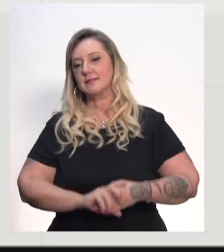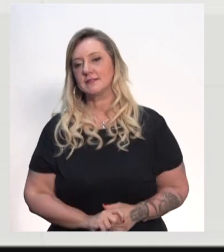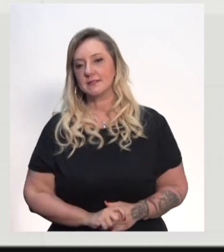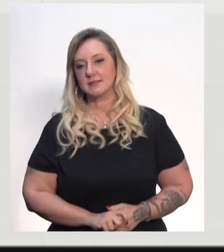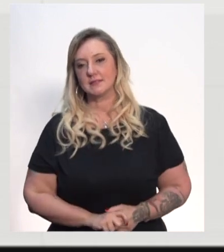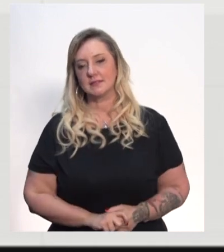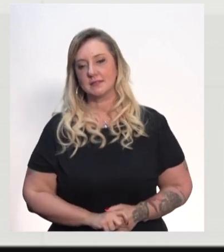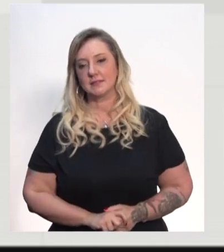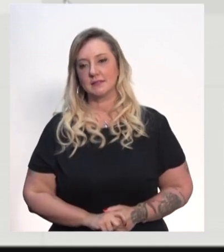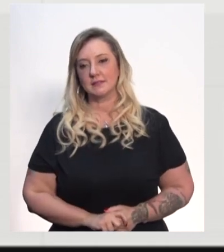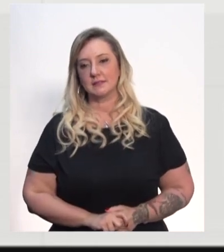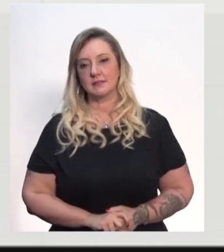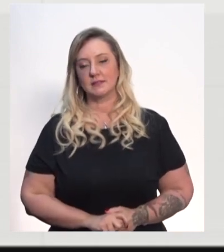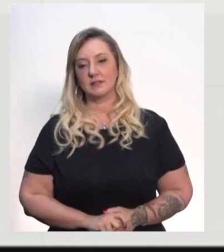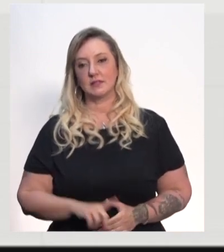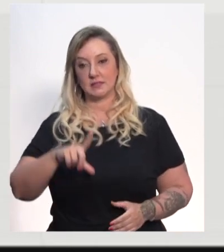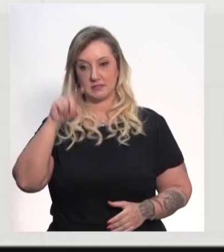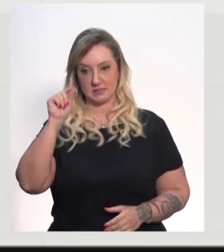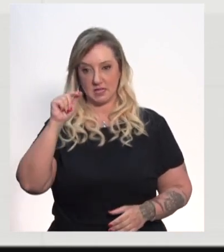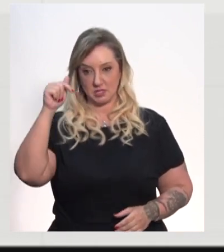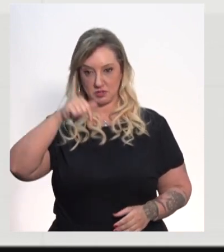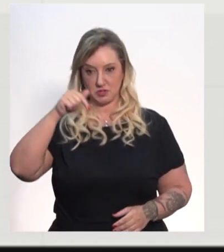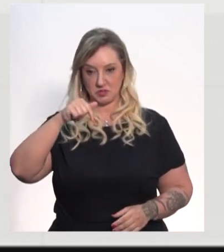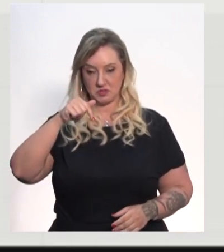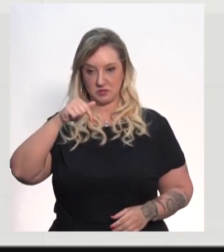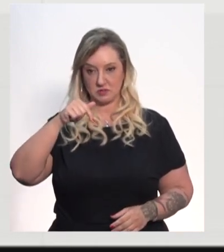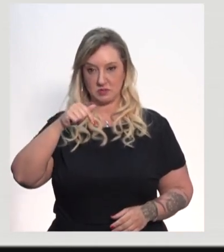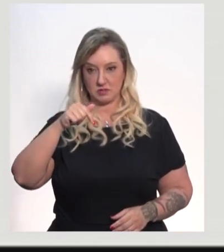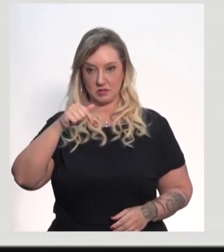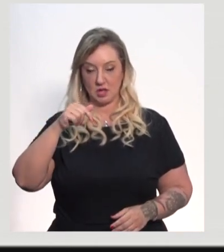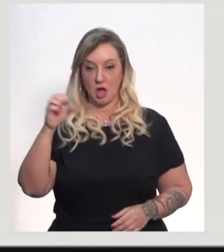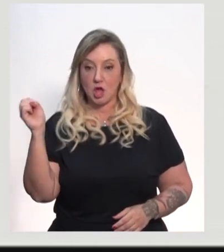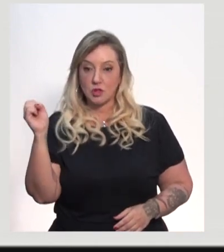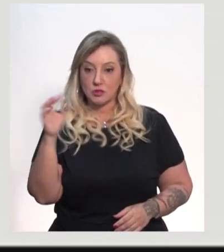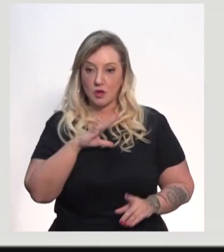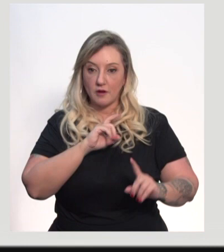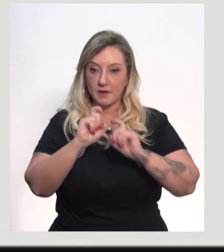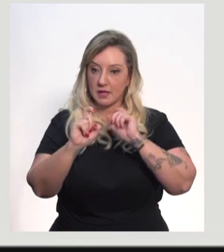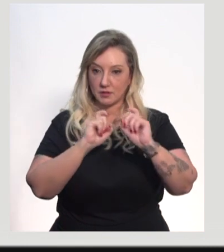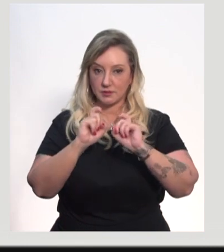calendário do Teams. Com isso você vai abrir a sua reunião.